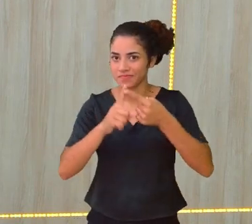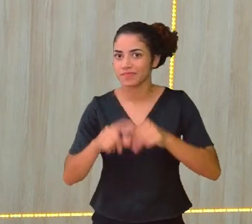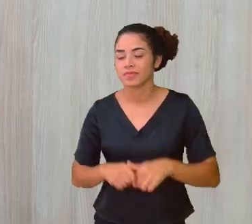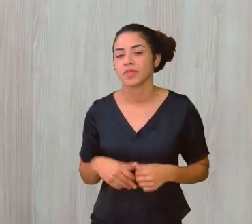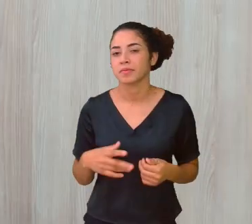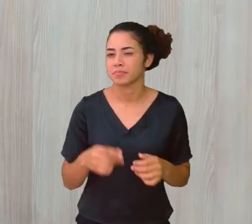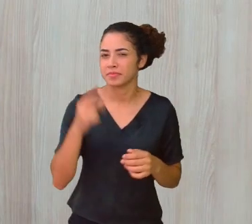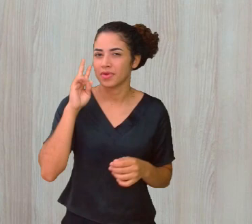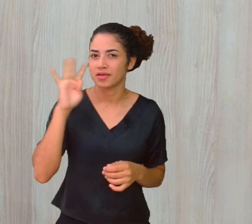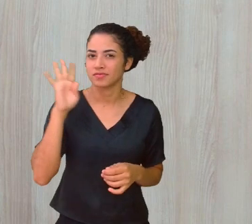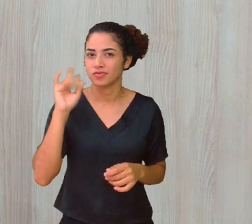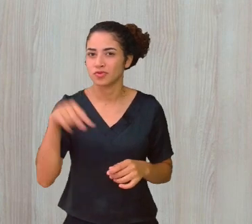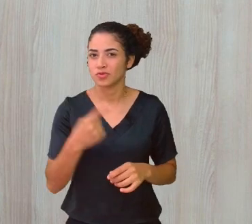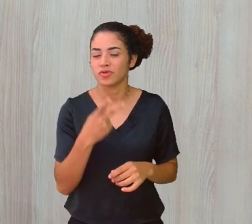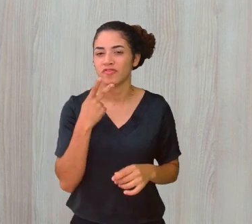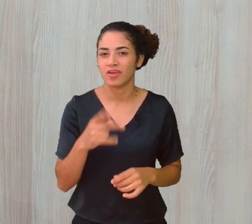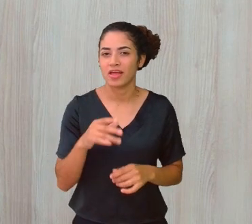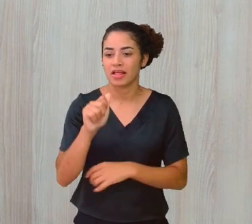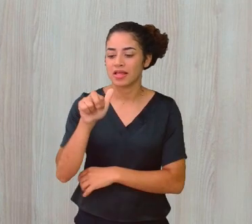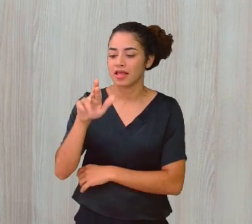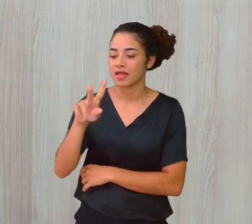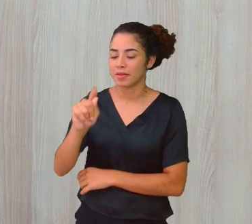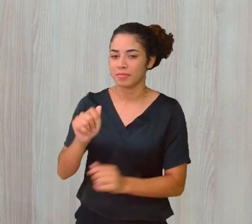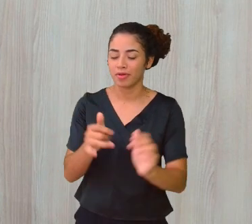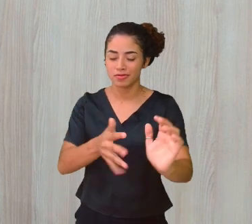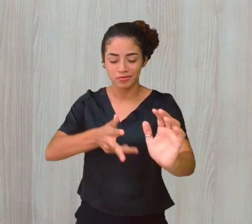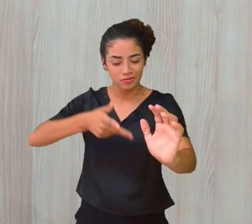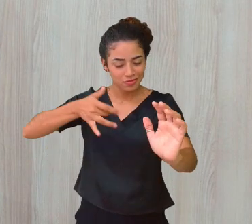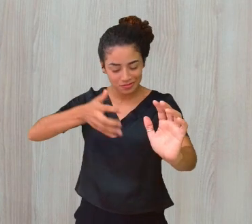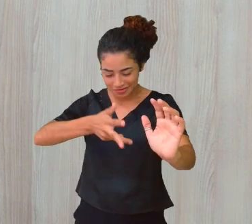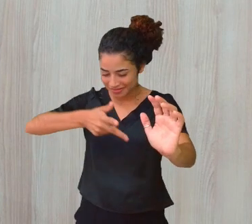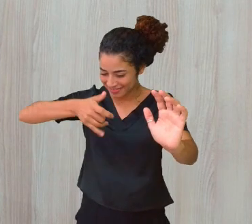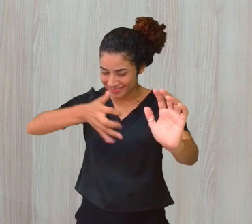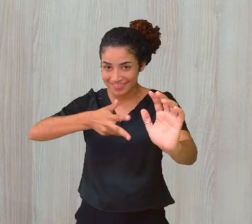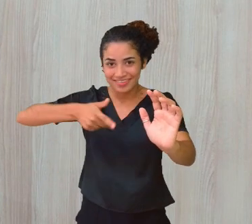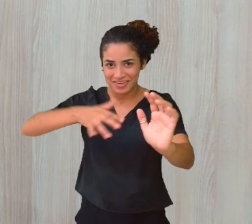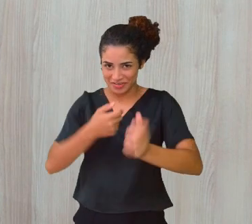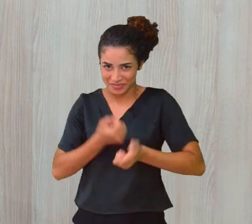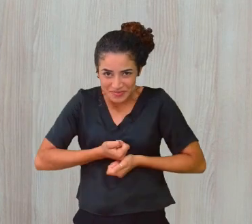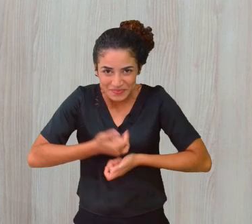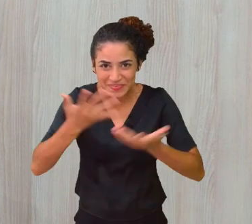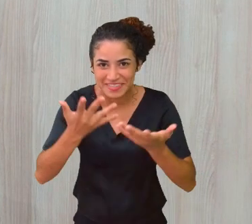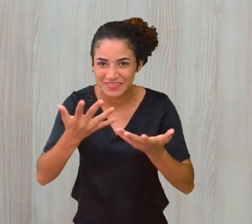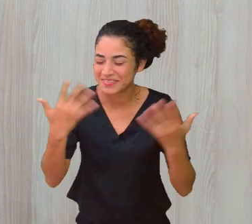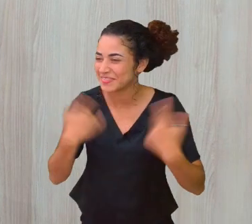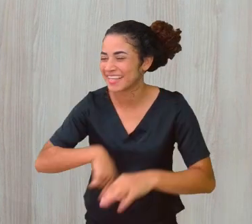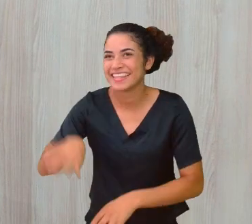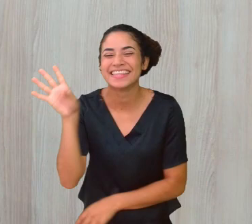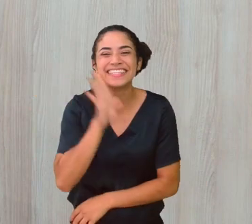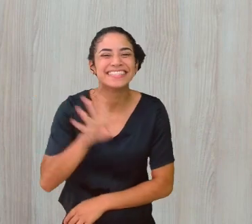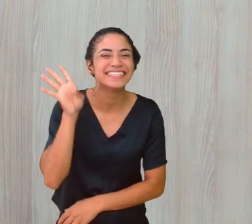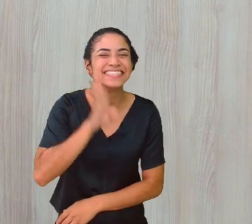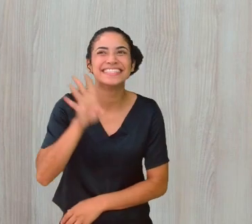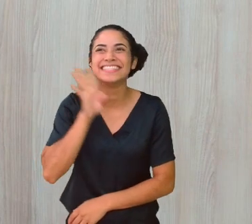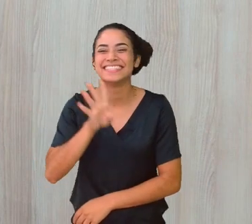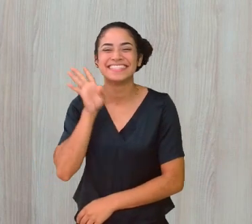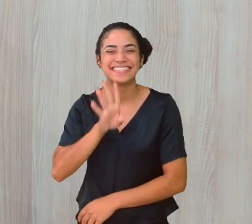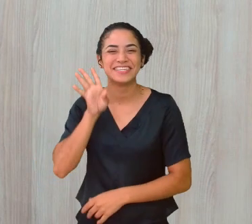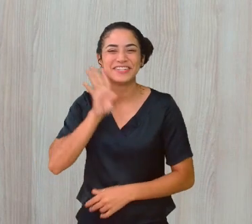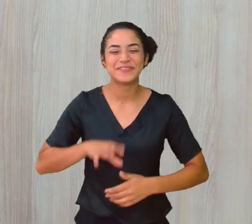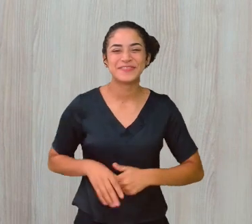gente traz uma harpa que toda vez que for declamar um poema. Ai, eu não vou dizer que eu ia achar ruim, não. Eu ia achar legal Eu ia também. achar Você muito toca uma harpa.